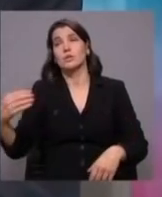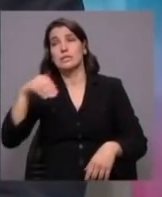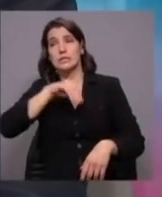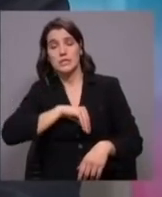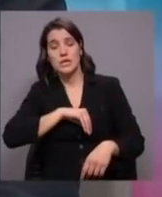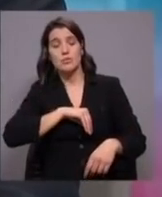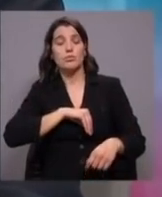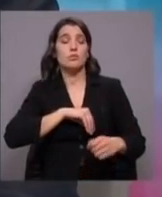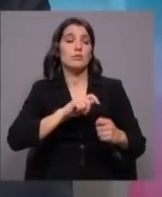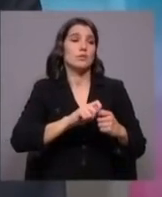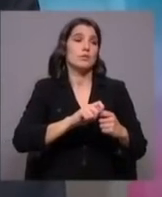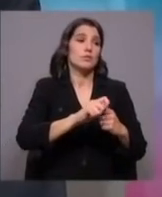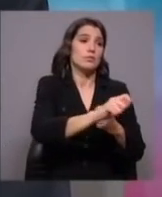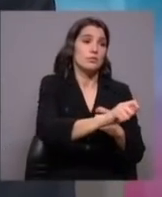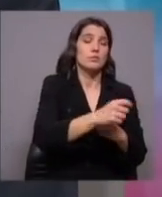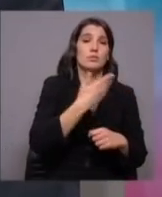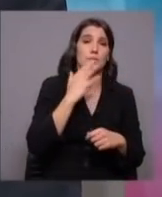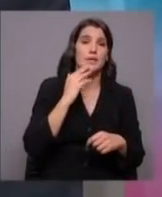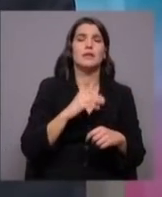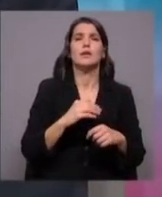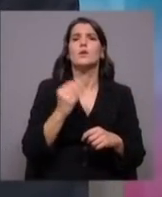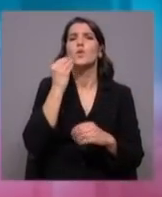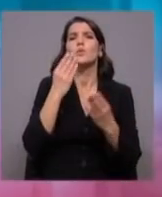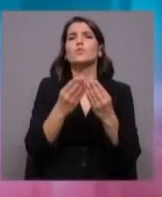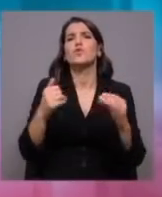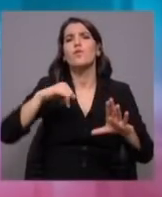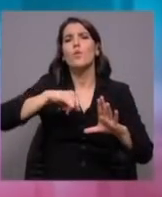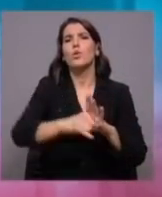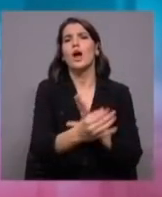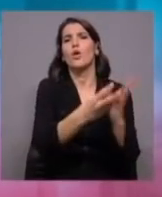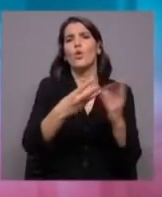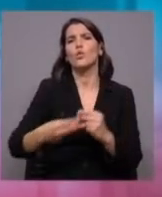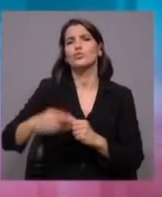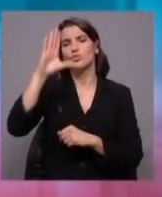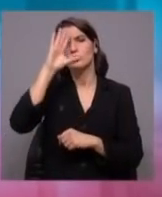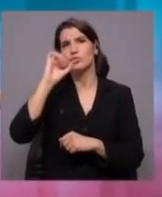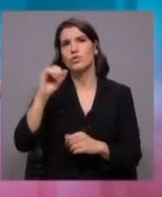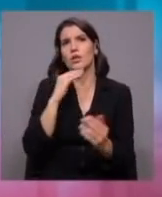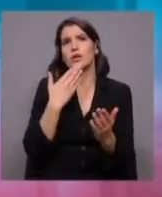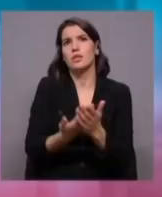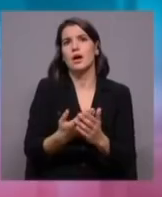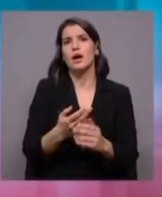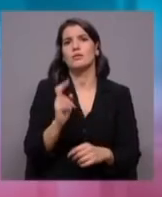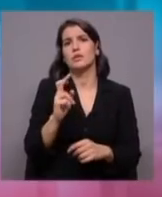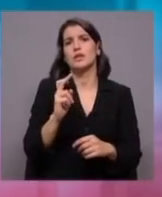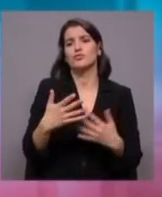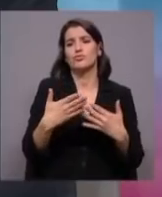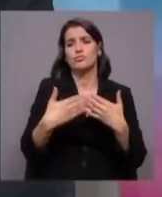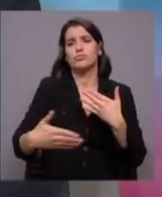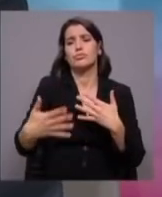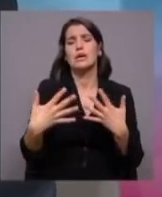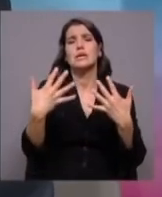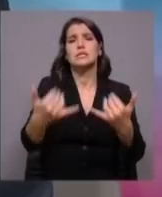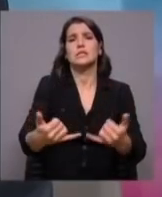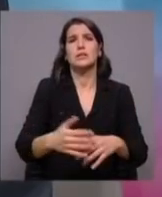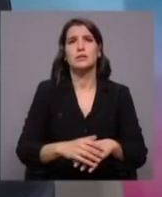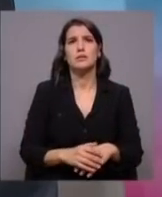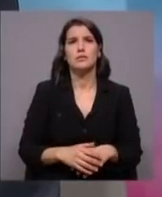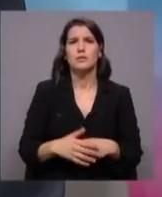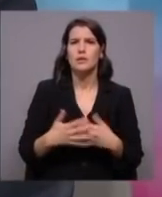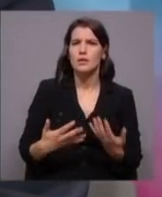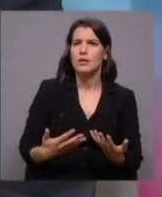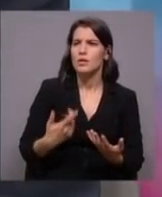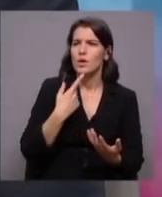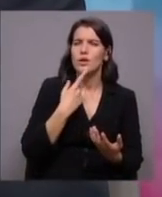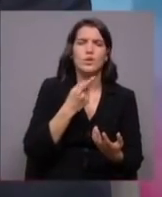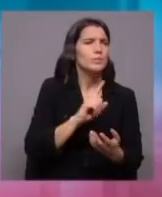capitalizado, dá em função do que eu... E do como que é que resolve o buraco nas contas do Estado que vai formar na década seguinte, por exemplo? Agora não percebi a questão.